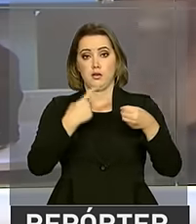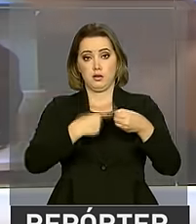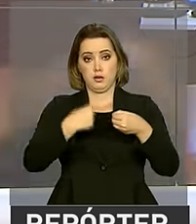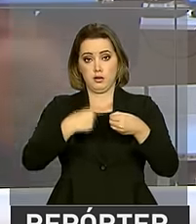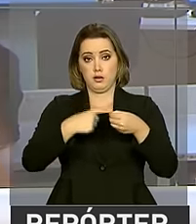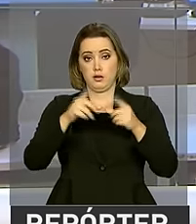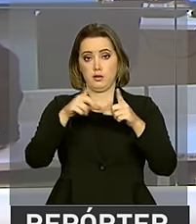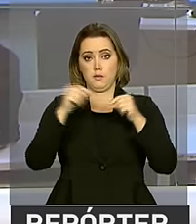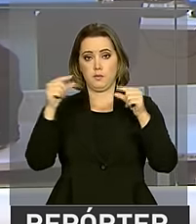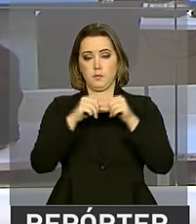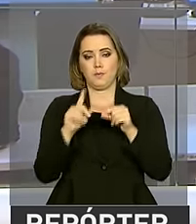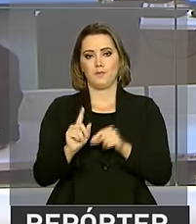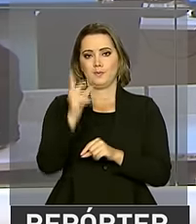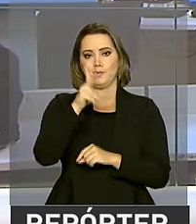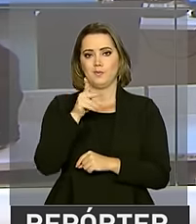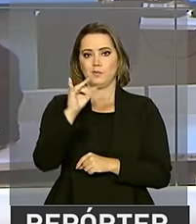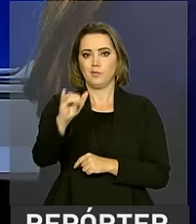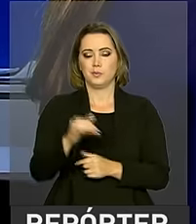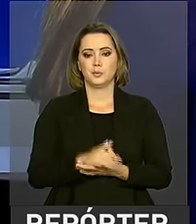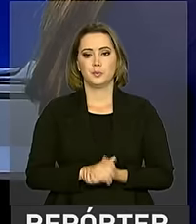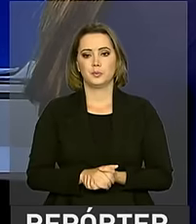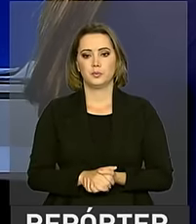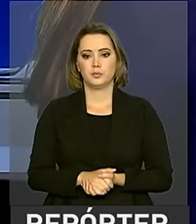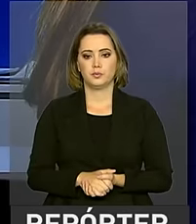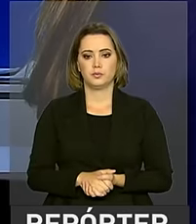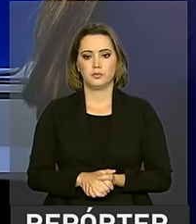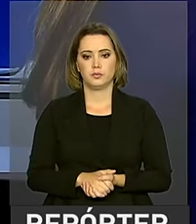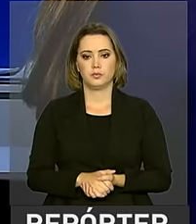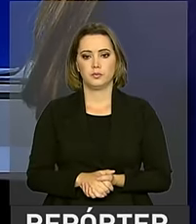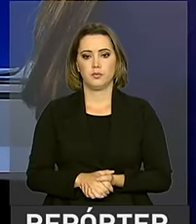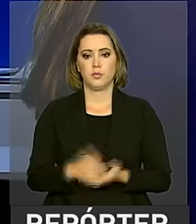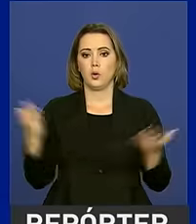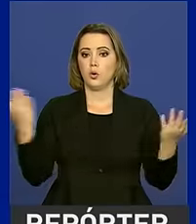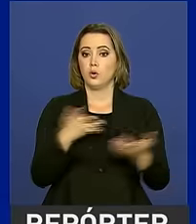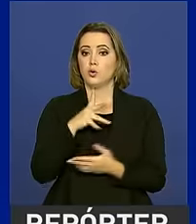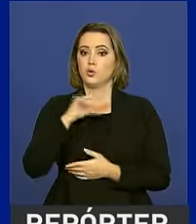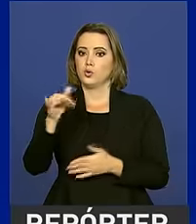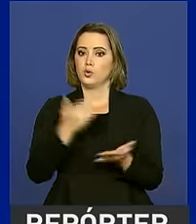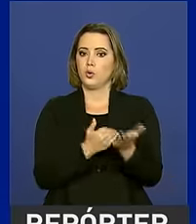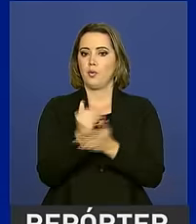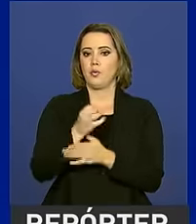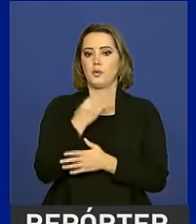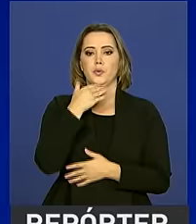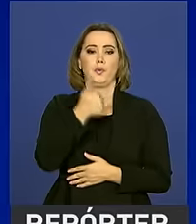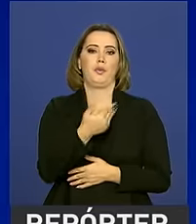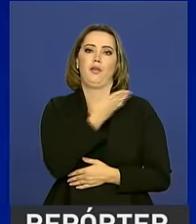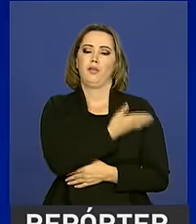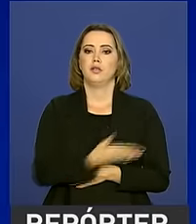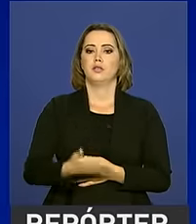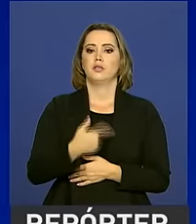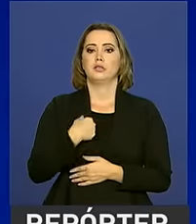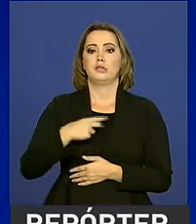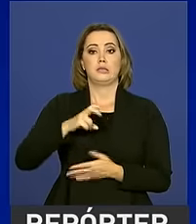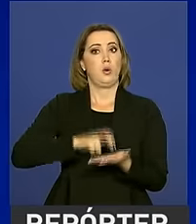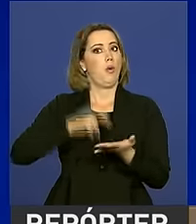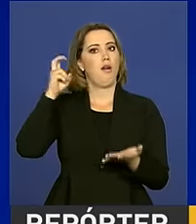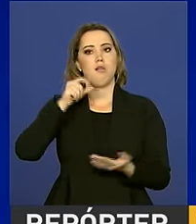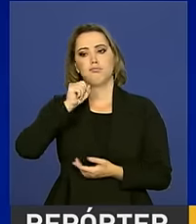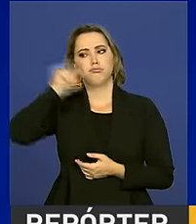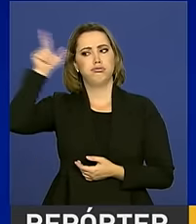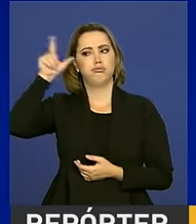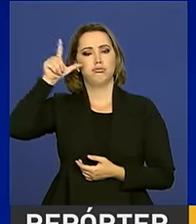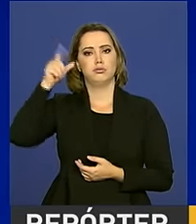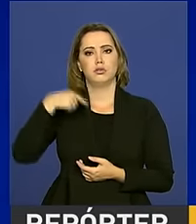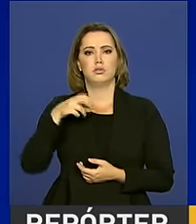ver como foi esse primeiro dia hoje o dia começou bem para o Elvis acordei bem cedo hoje né